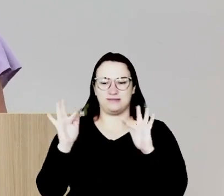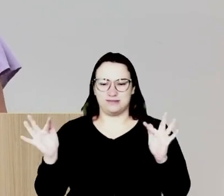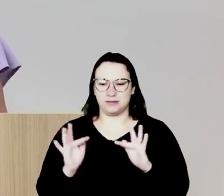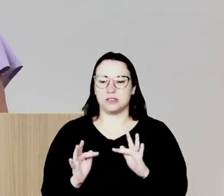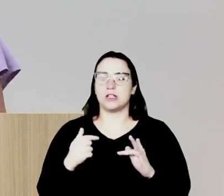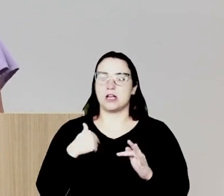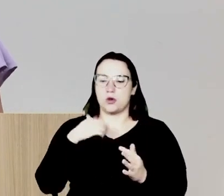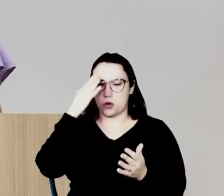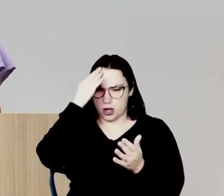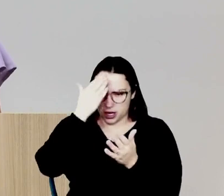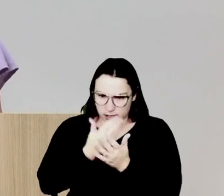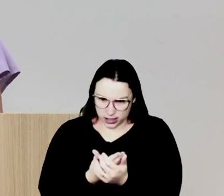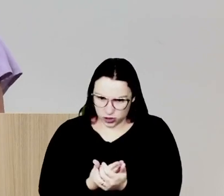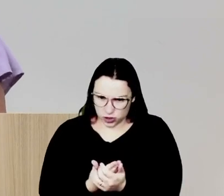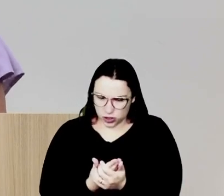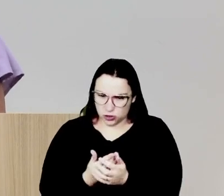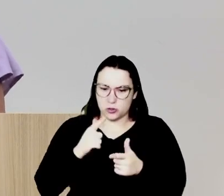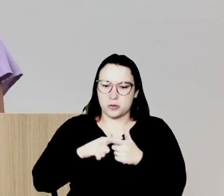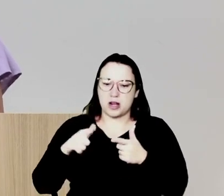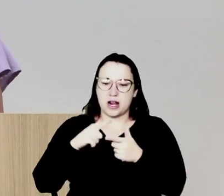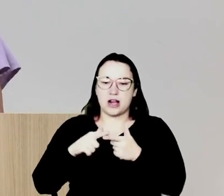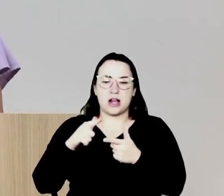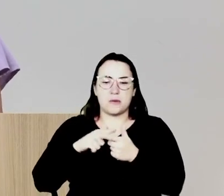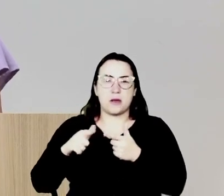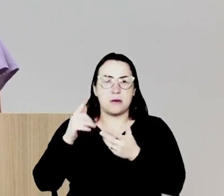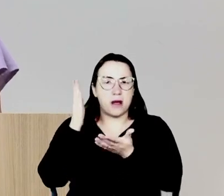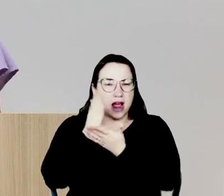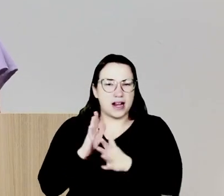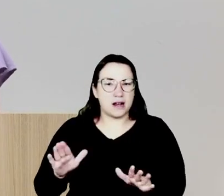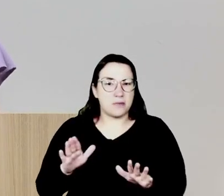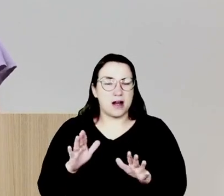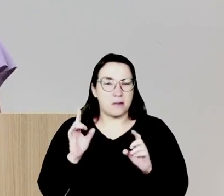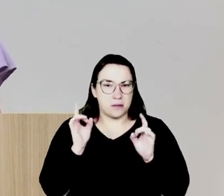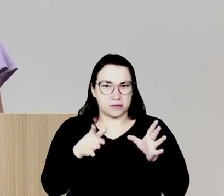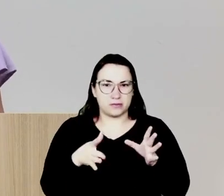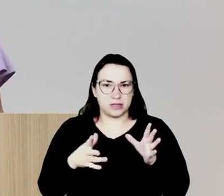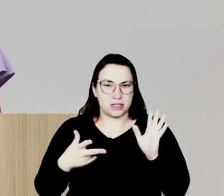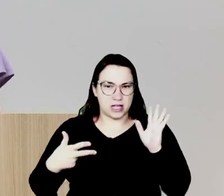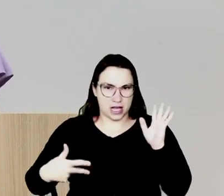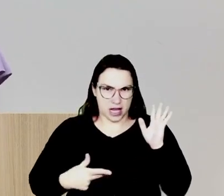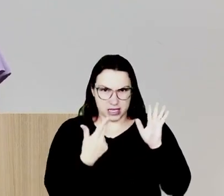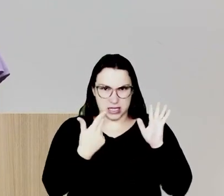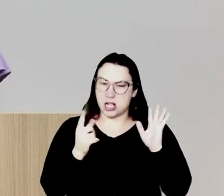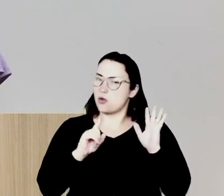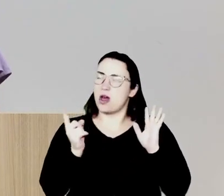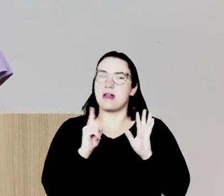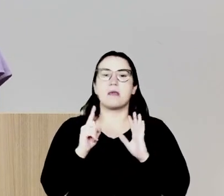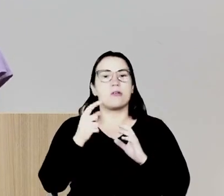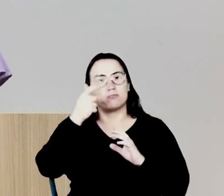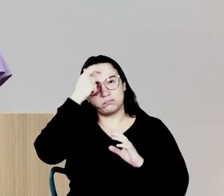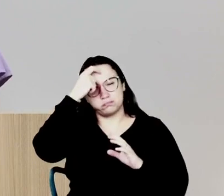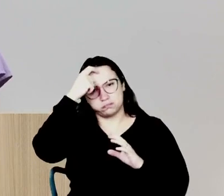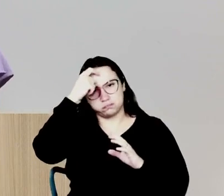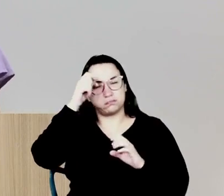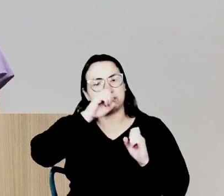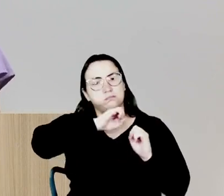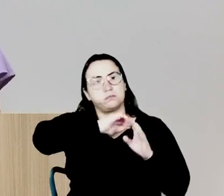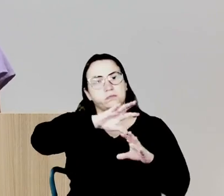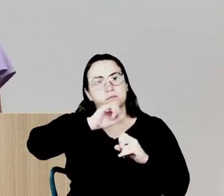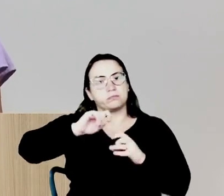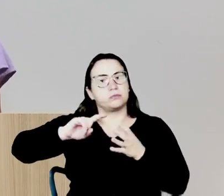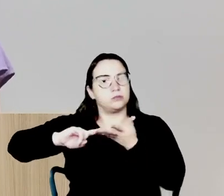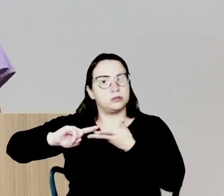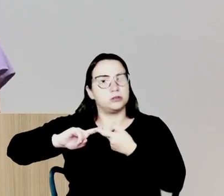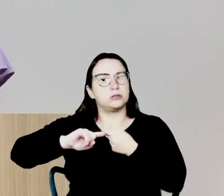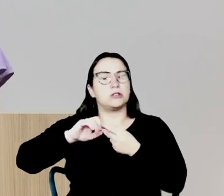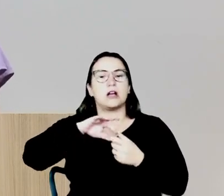para acabar com o problema do abandono dos animais, não é castrando, e sim conscientizando cada um o que, que você tem que fazer com o seu animal.